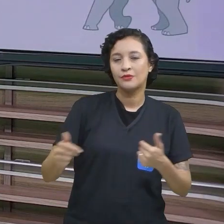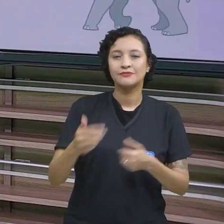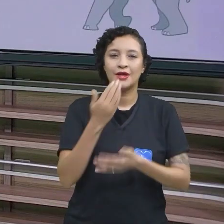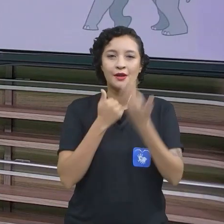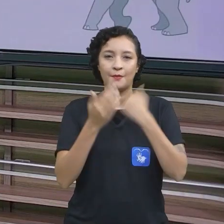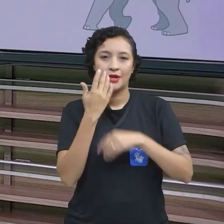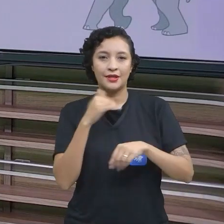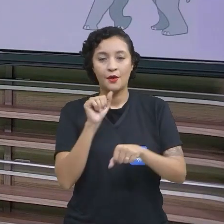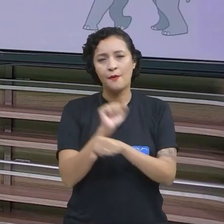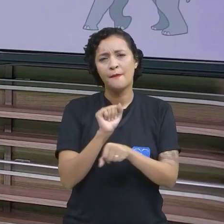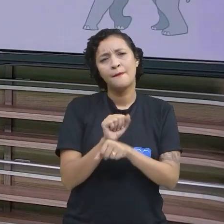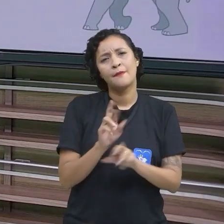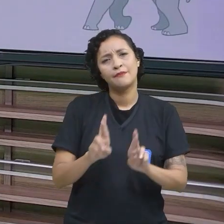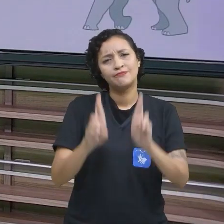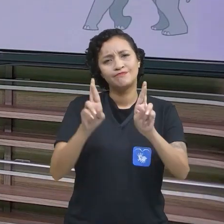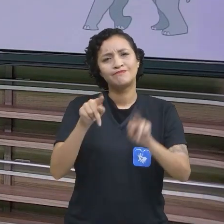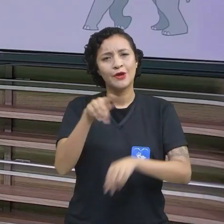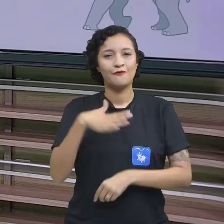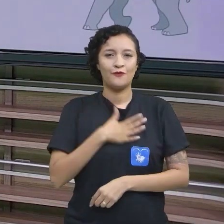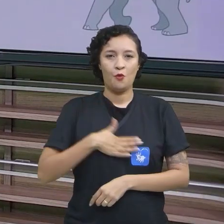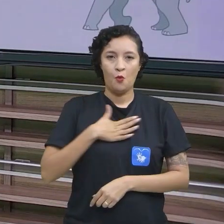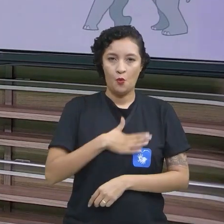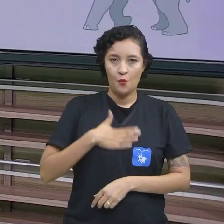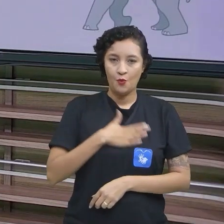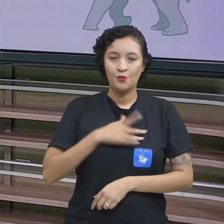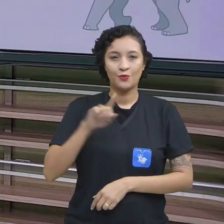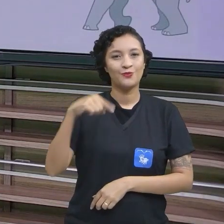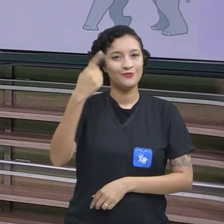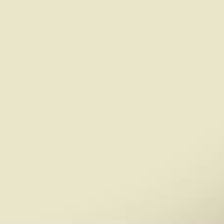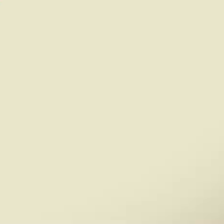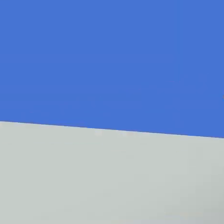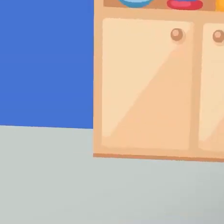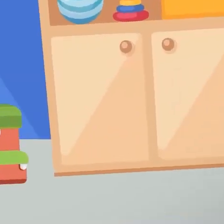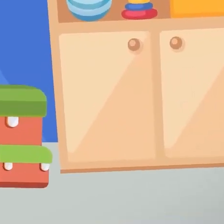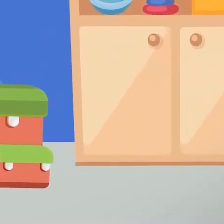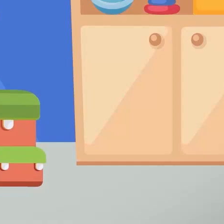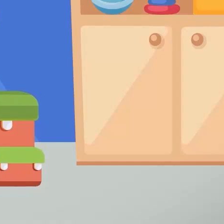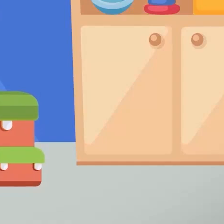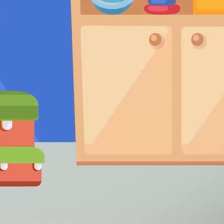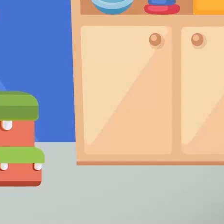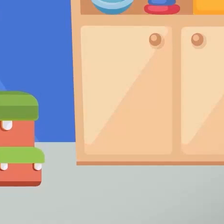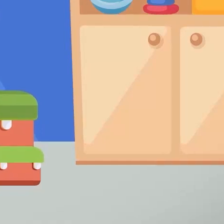Espero que vocês gostem. Eu espero vocês na próxima aula.